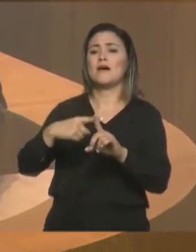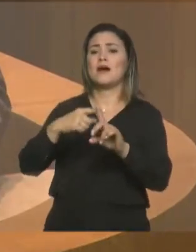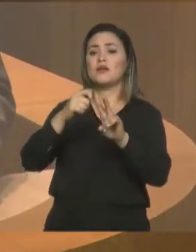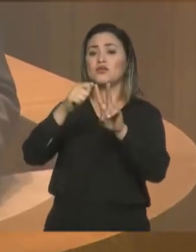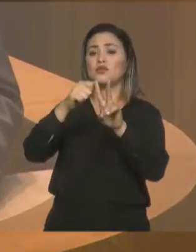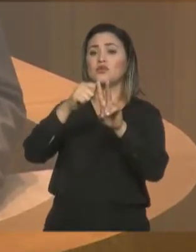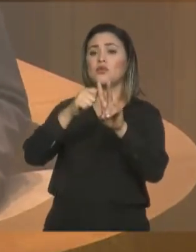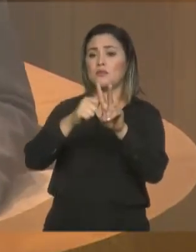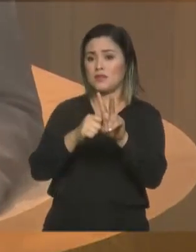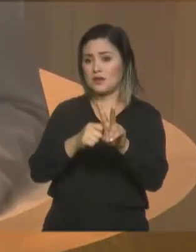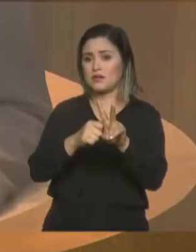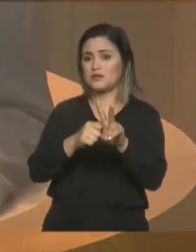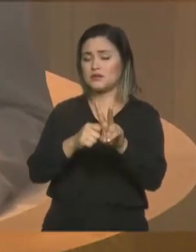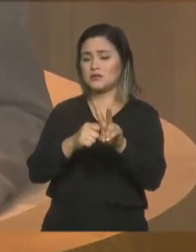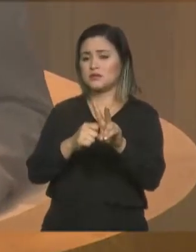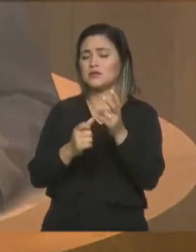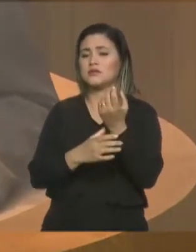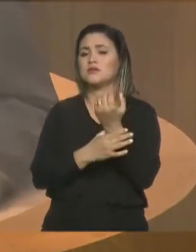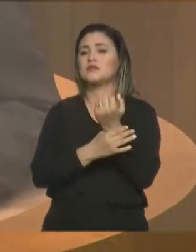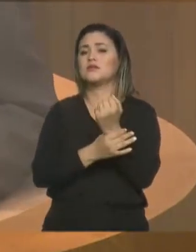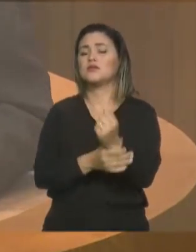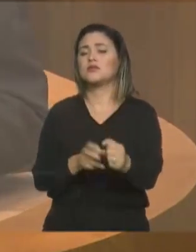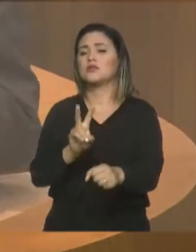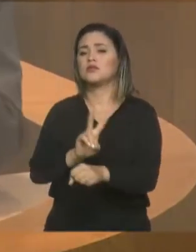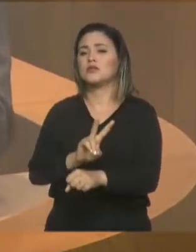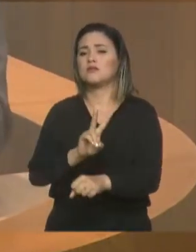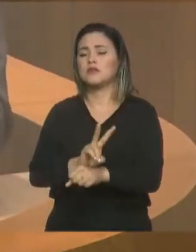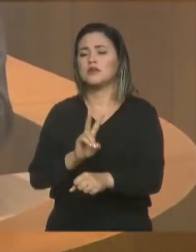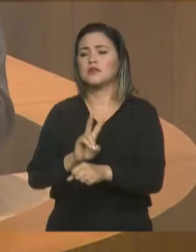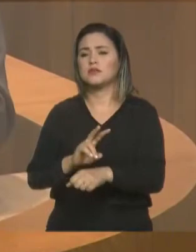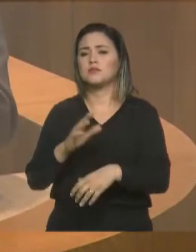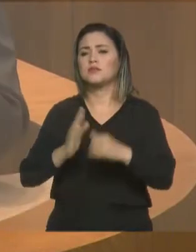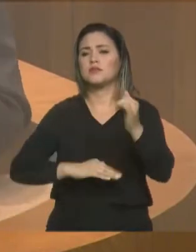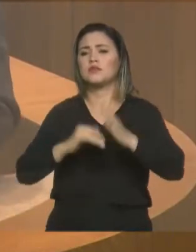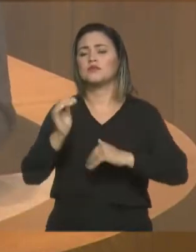afetados pelo vazamento de óleo.